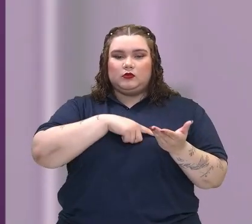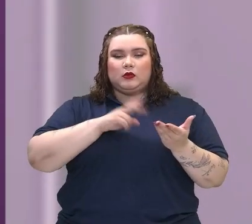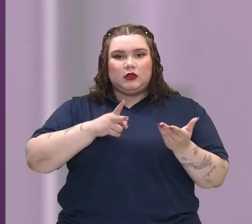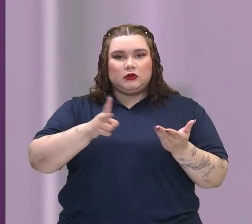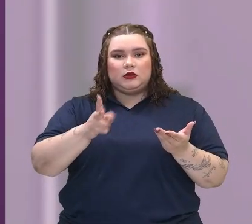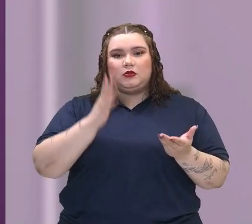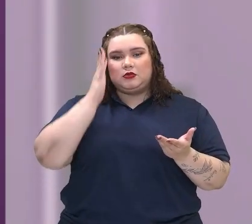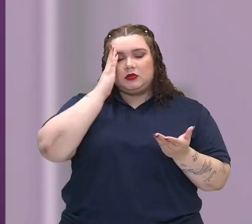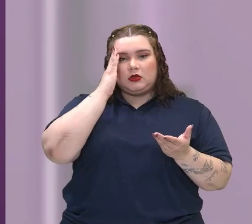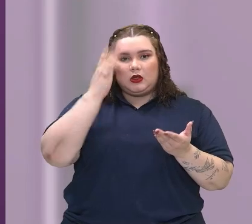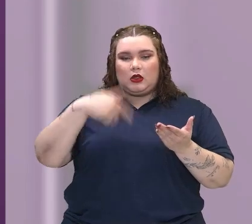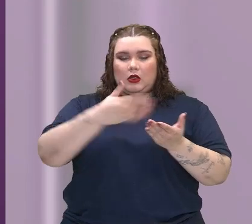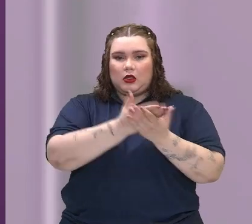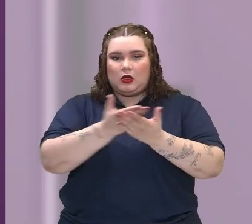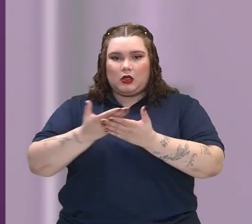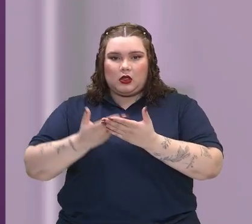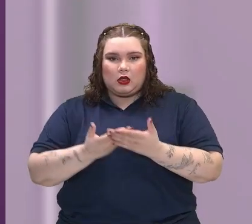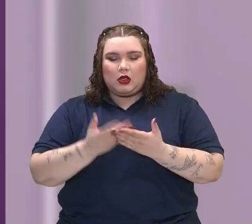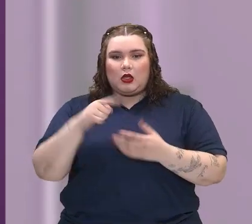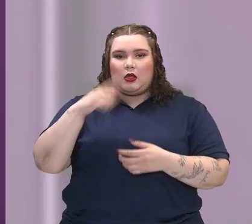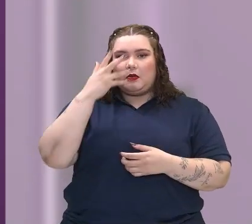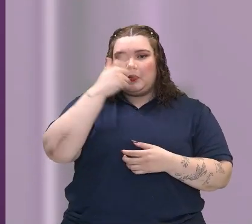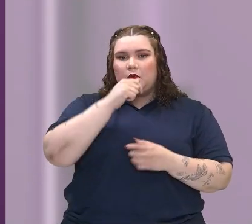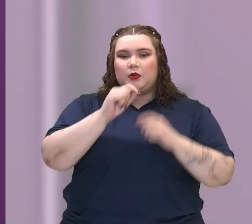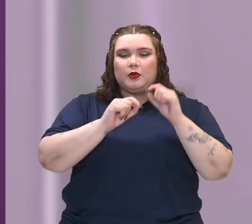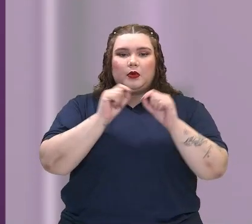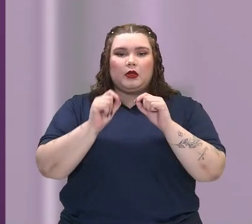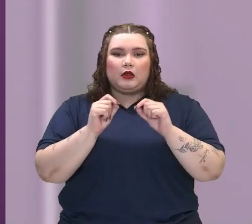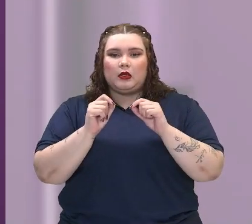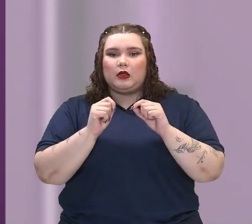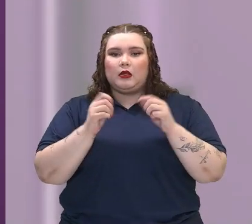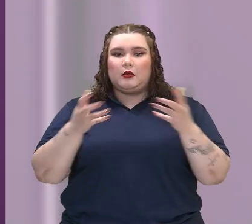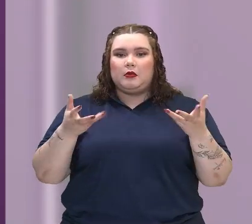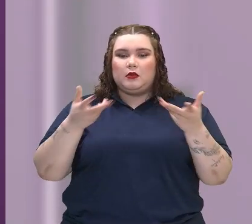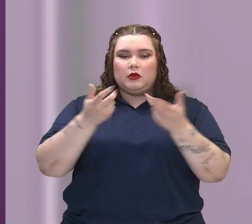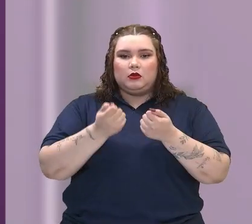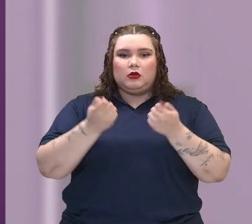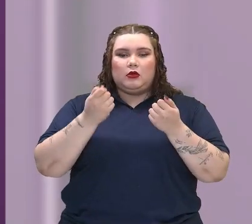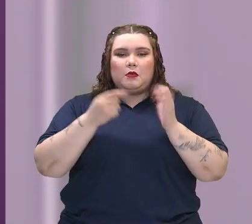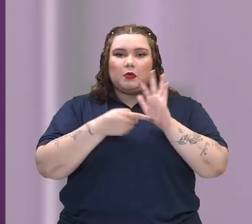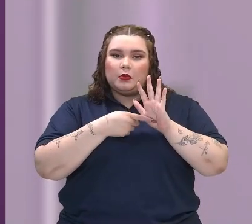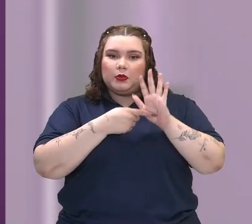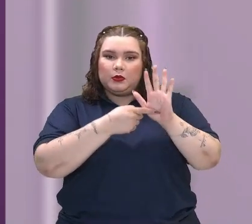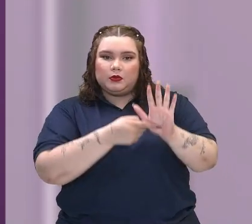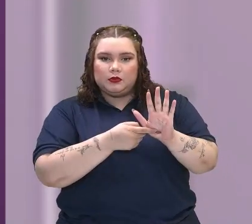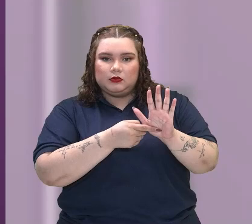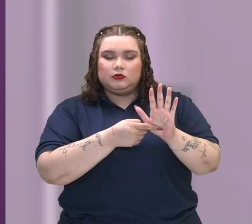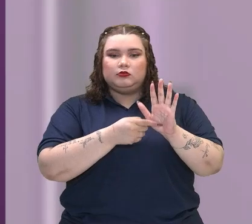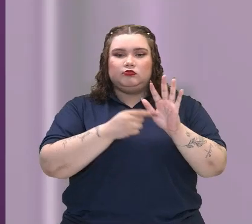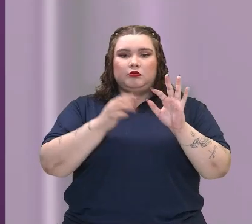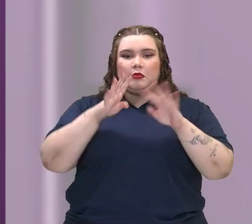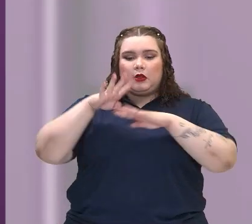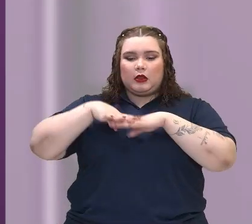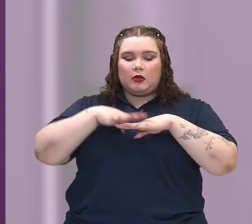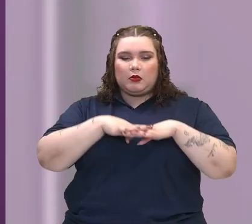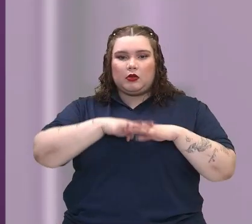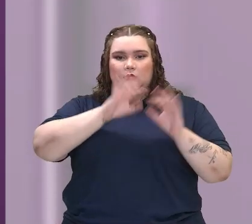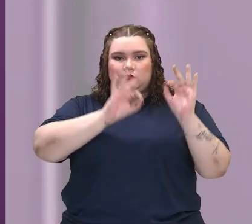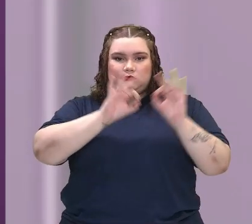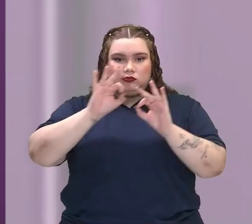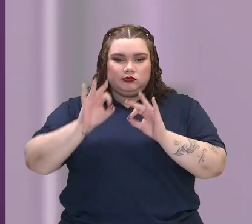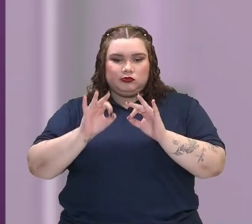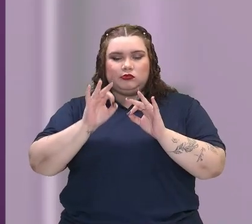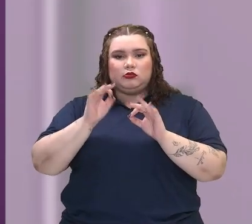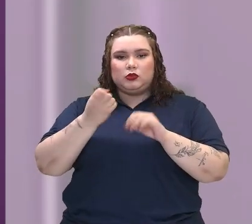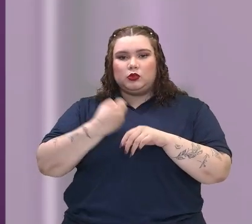costuma fazer aqui nas nossas aulas, né? É muito bonito a gente ver essa demonstração, né, realizada algebricamente,